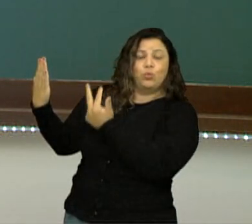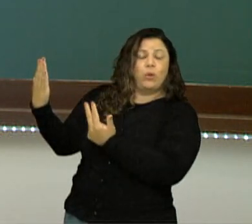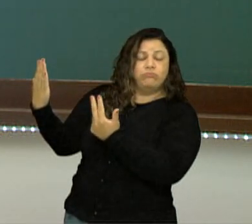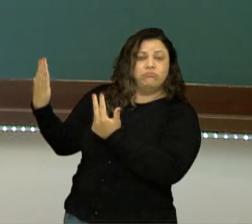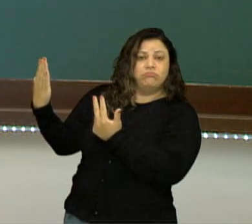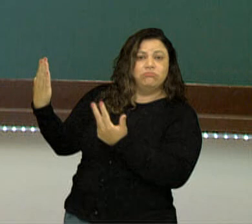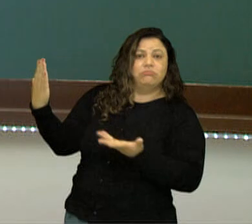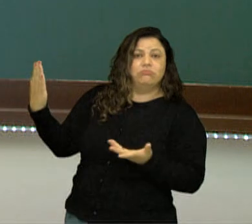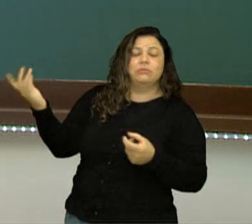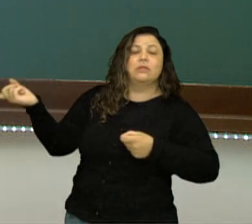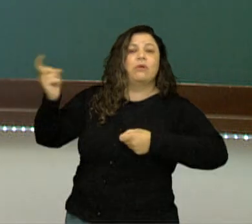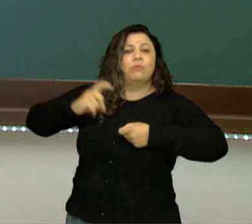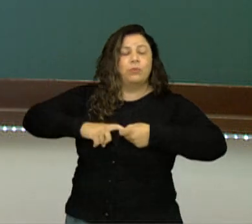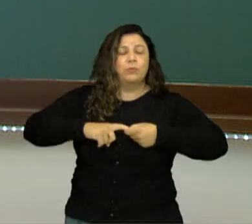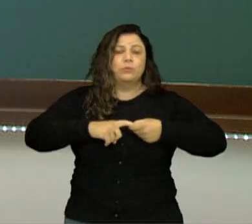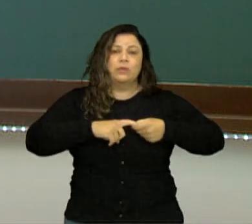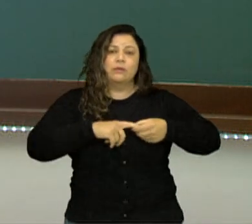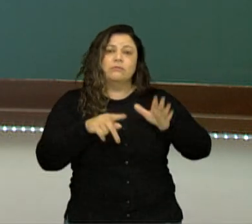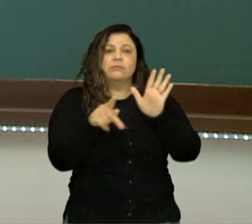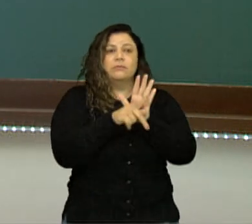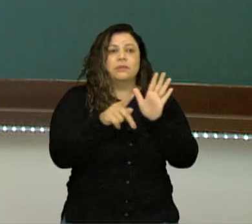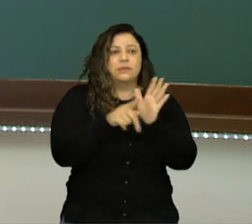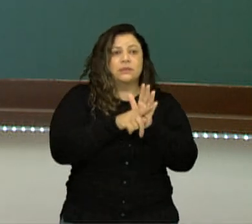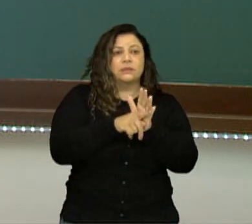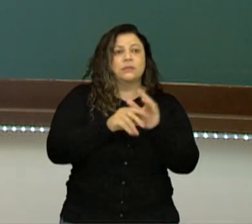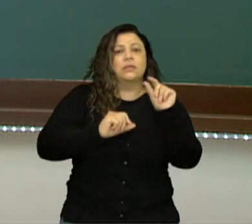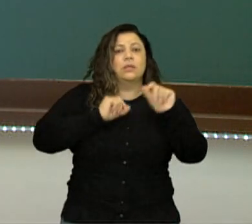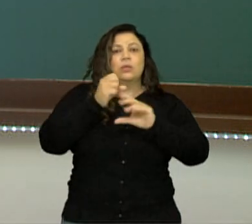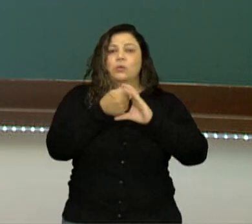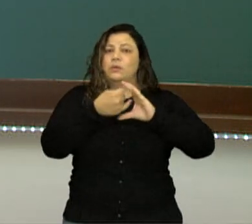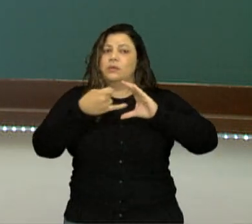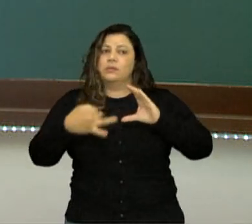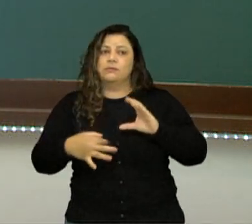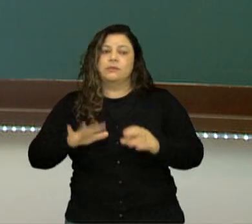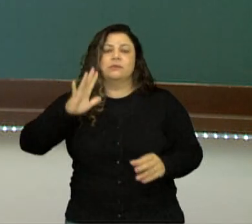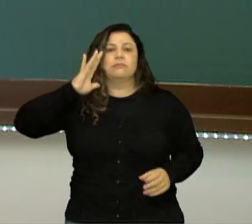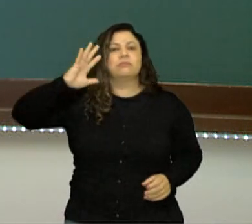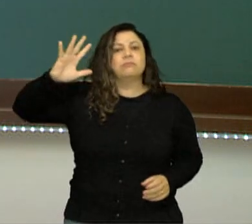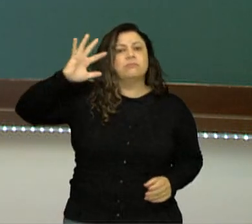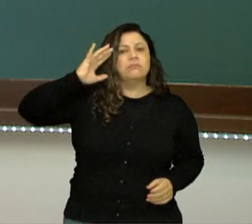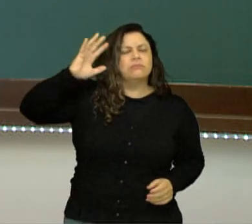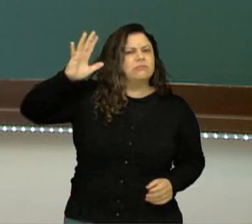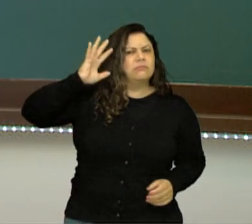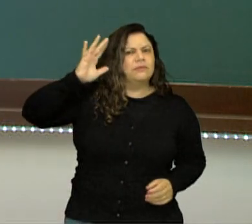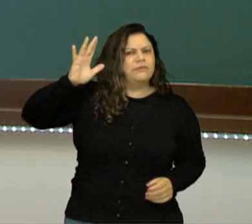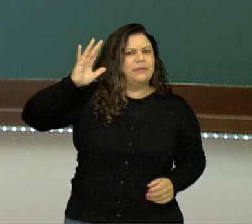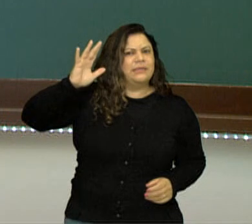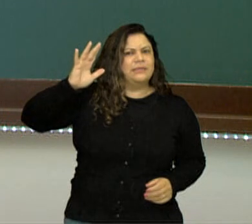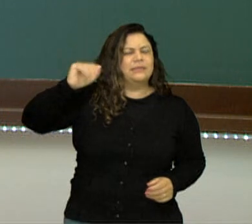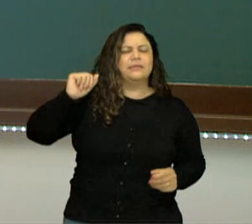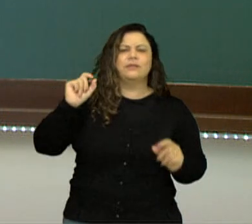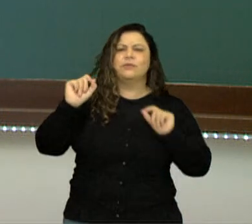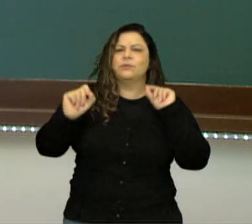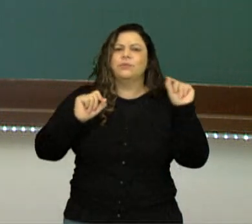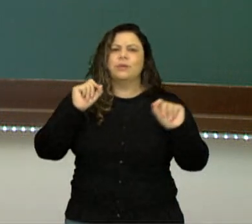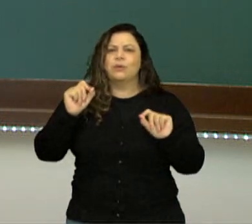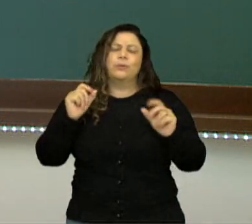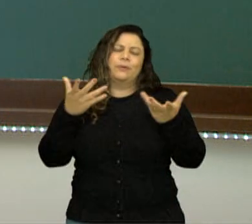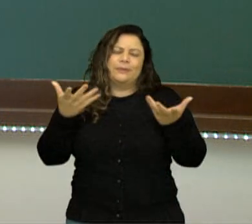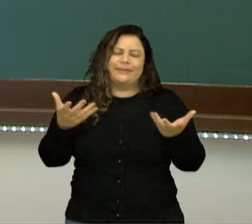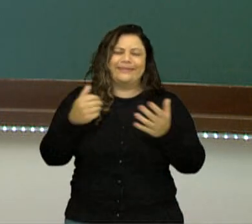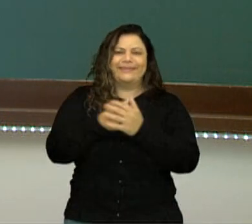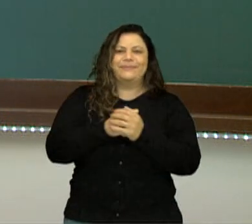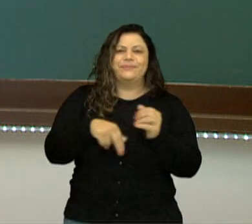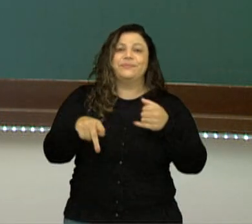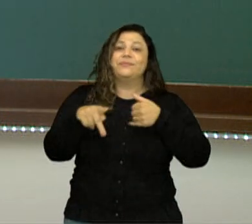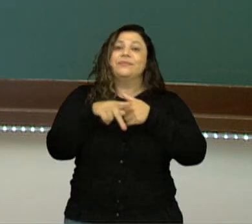para si o olhar. Então, o que vai caracterizar a voz reflexiva é a presença dos clíticos, né? Dos